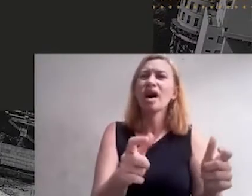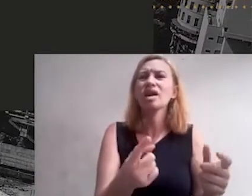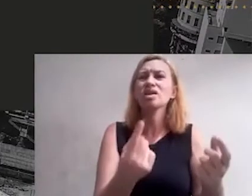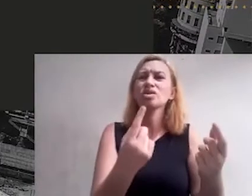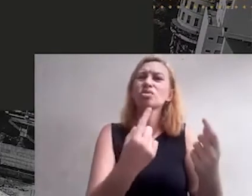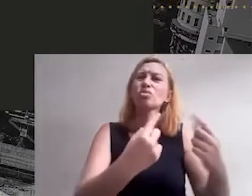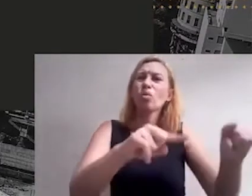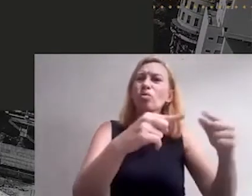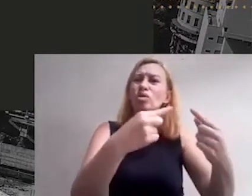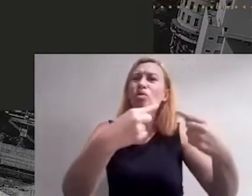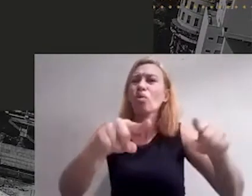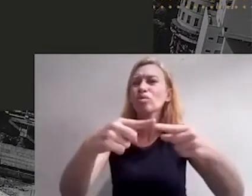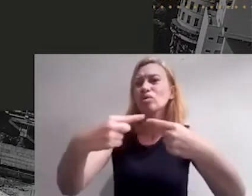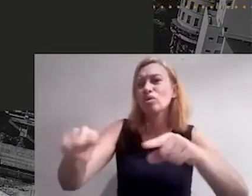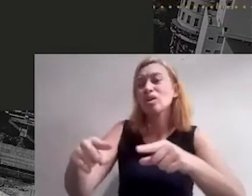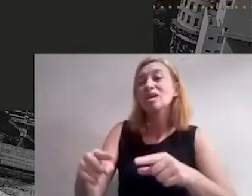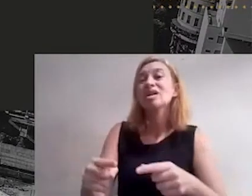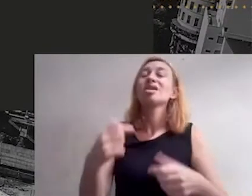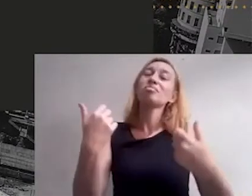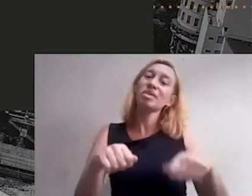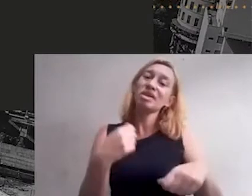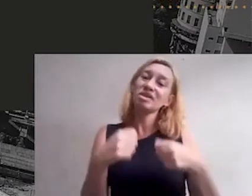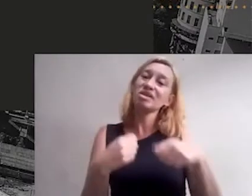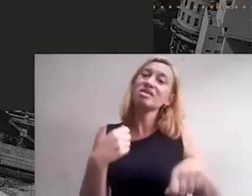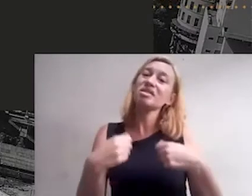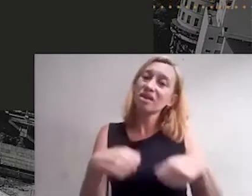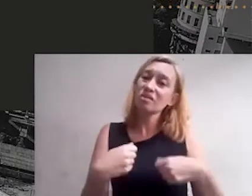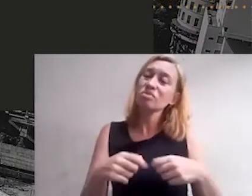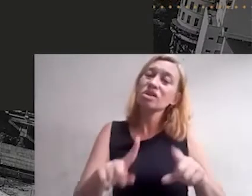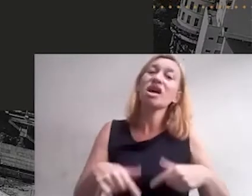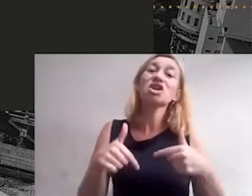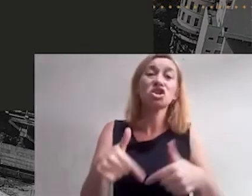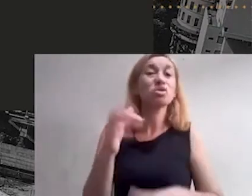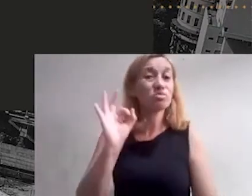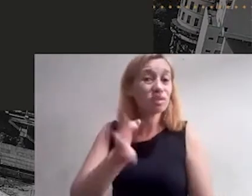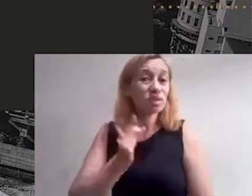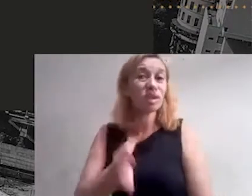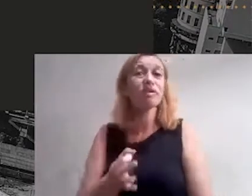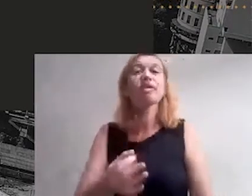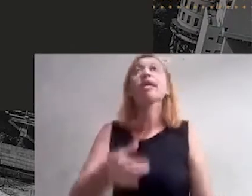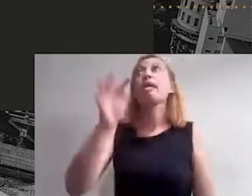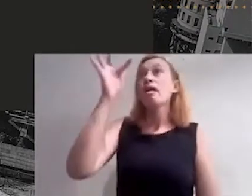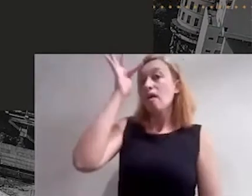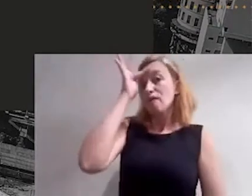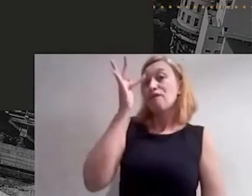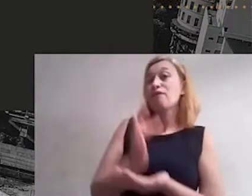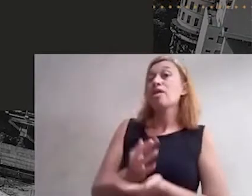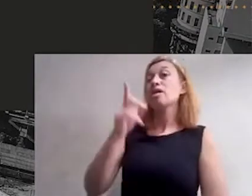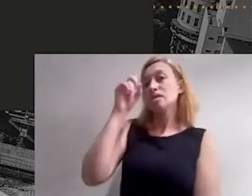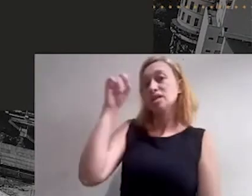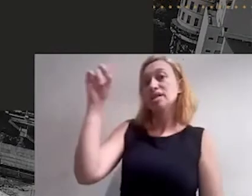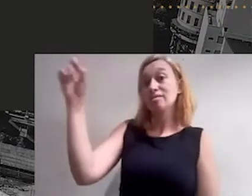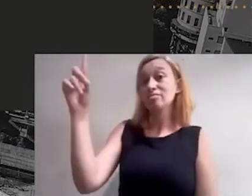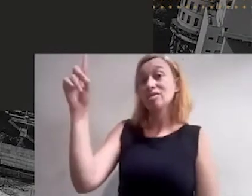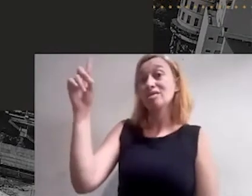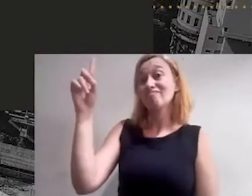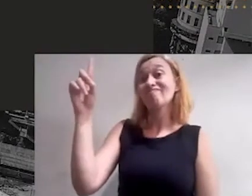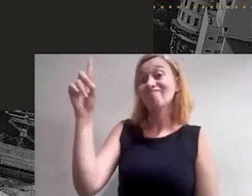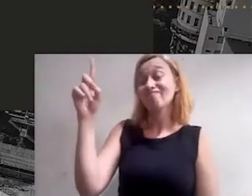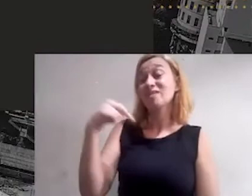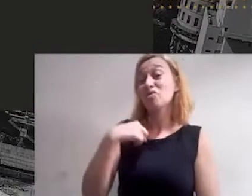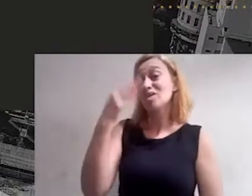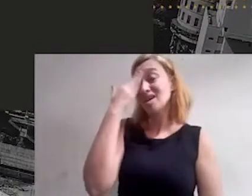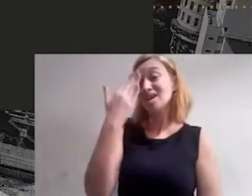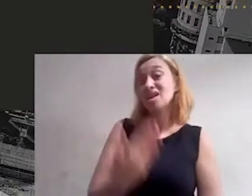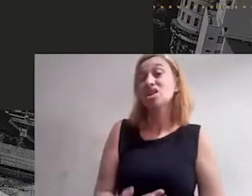manter esse espírito de fazer o certo, né? Ter muita fé em Deus, né? que eu acredito que quando a gente